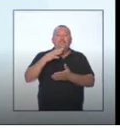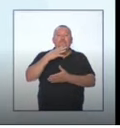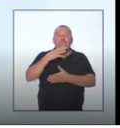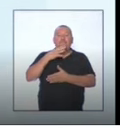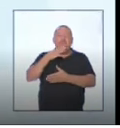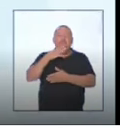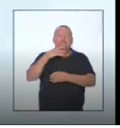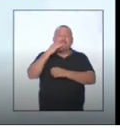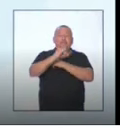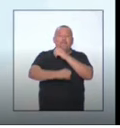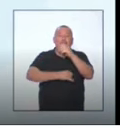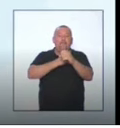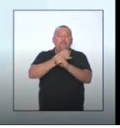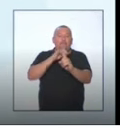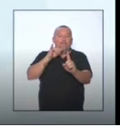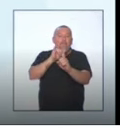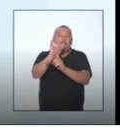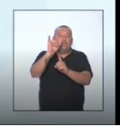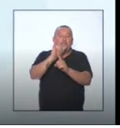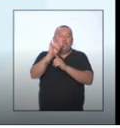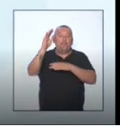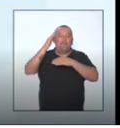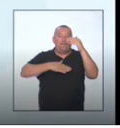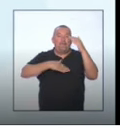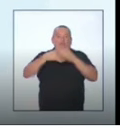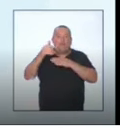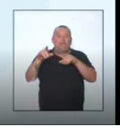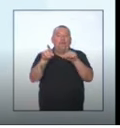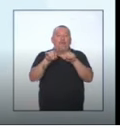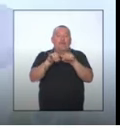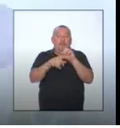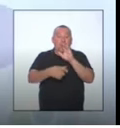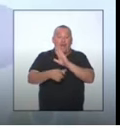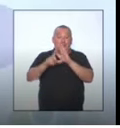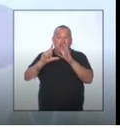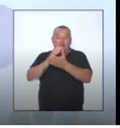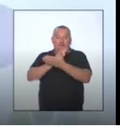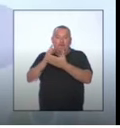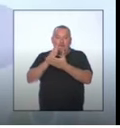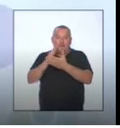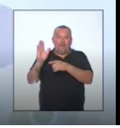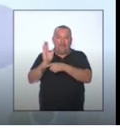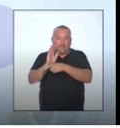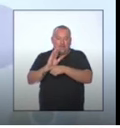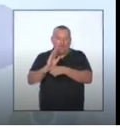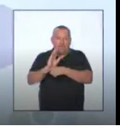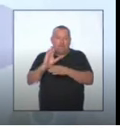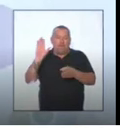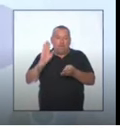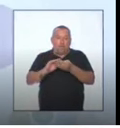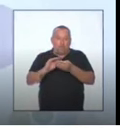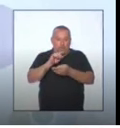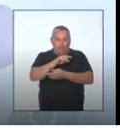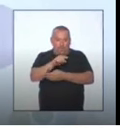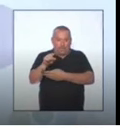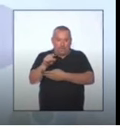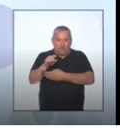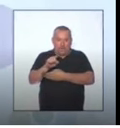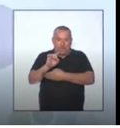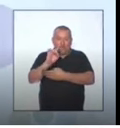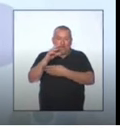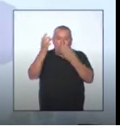pouquinho o que é o cyberbullying na prática. Antes de estar tocando, então, passando um vídeo curto para vocês, só